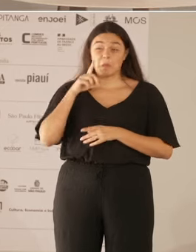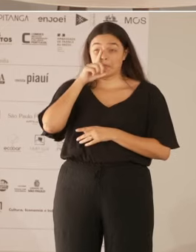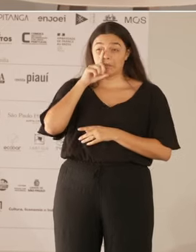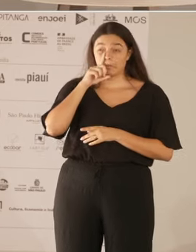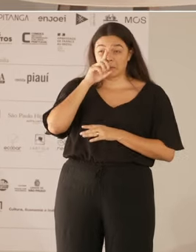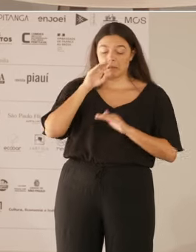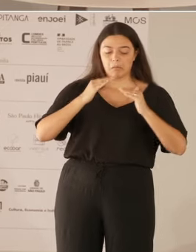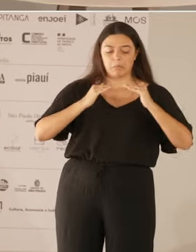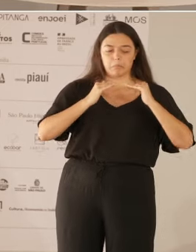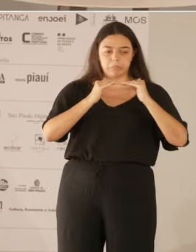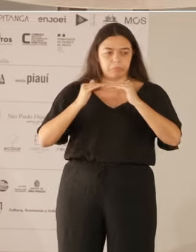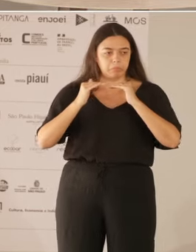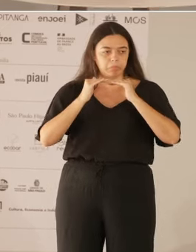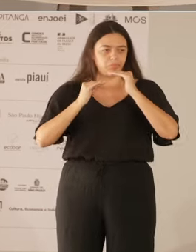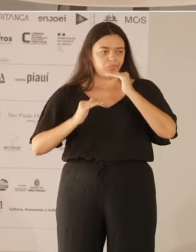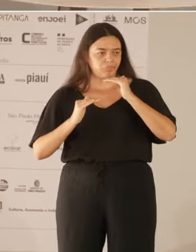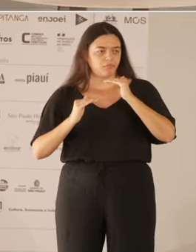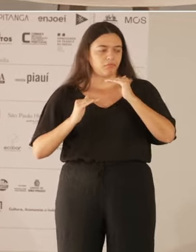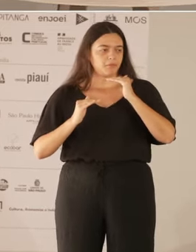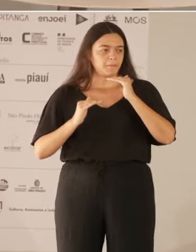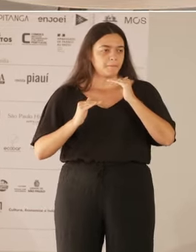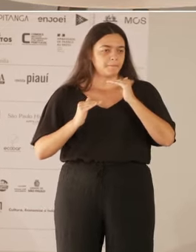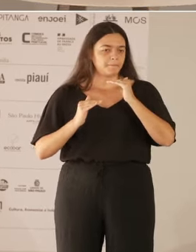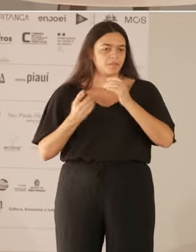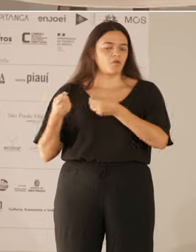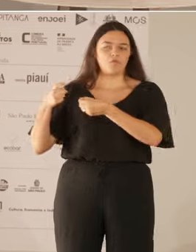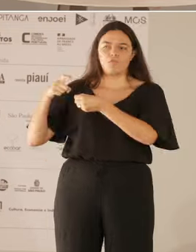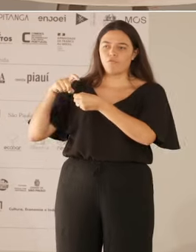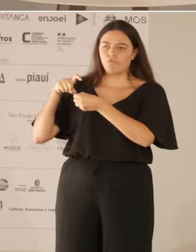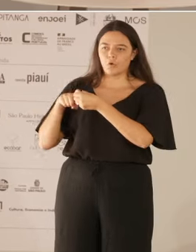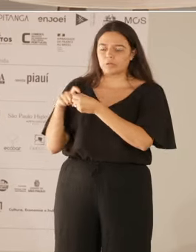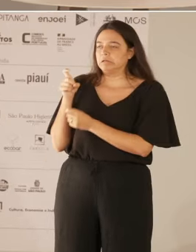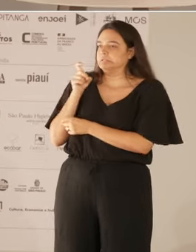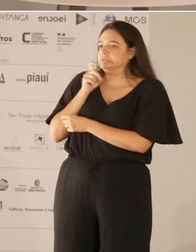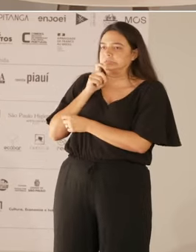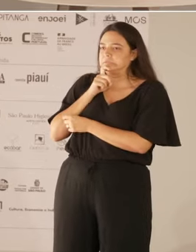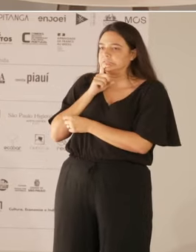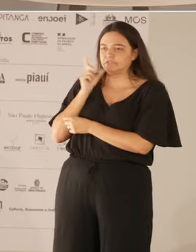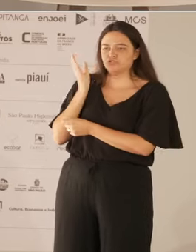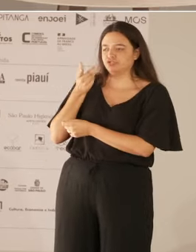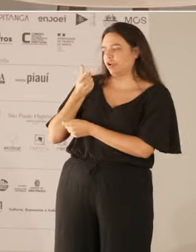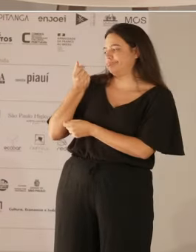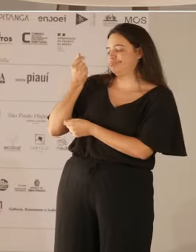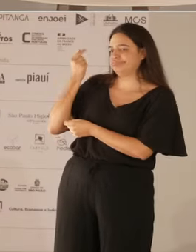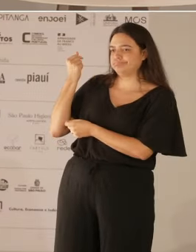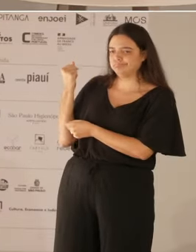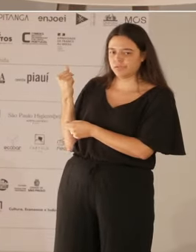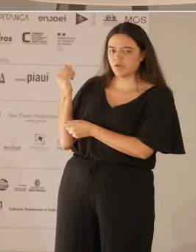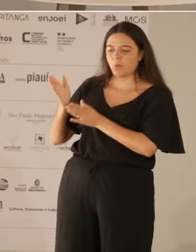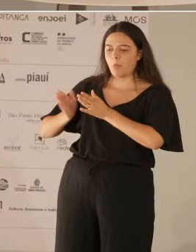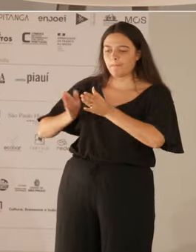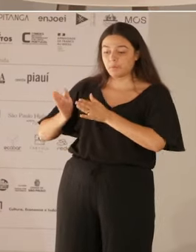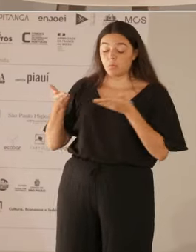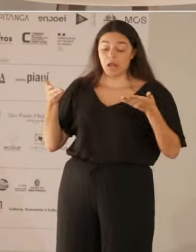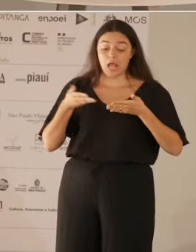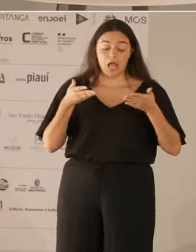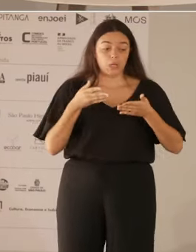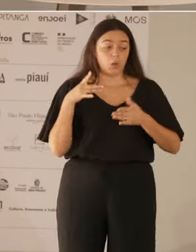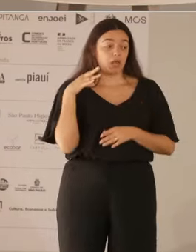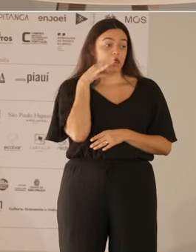período hostil, né? Assim, que a gente não vai voltar para uma condição de frio extremo como a gente teve na era do gelo, mas para uma era de calor extremo,